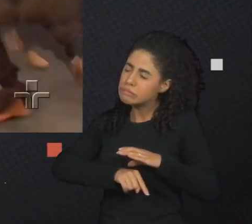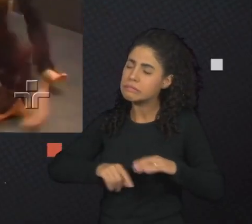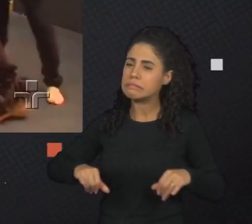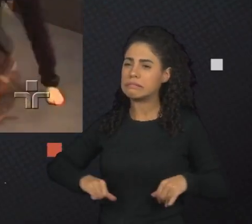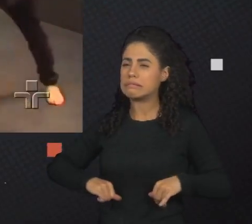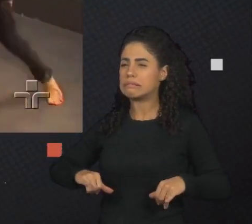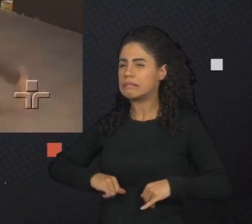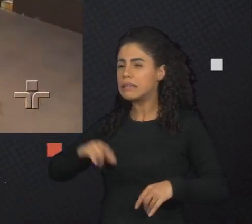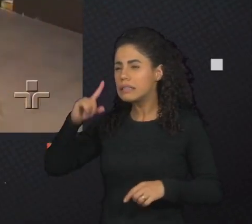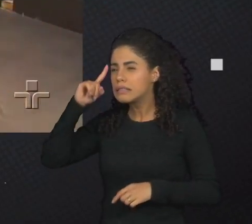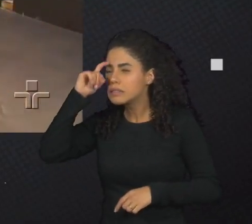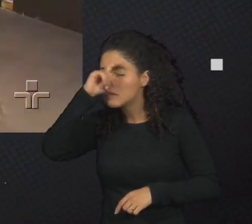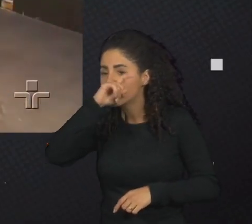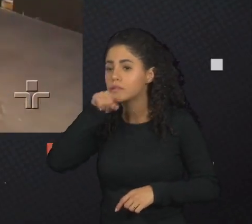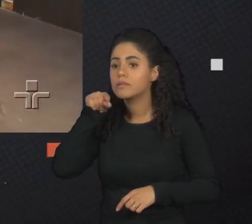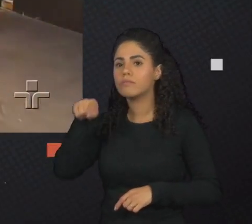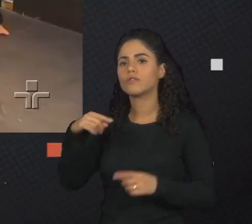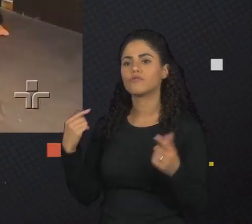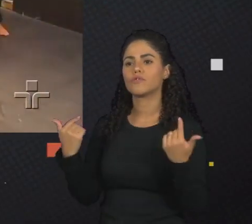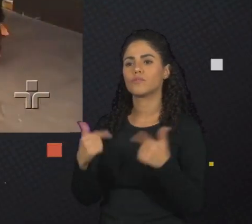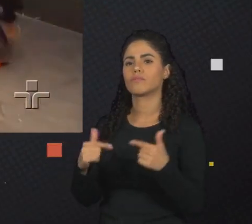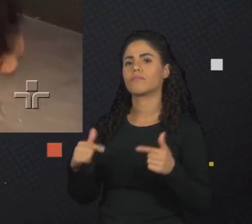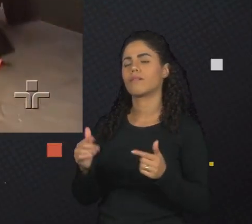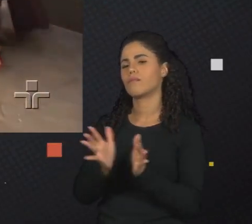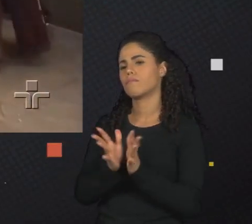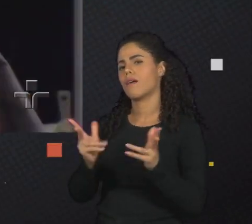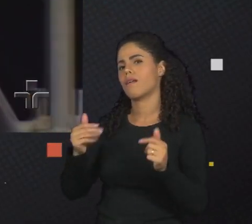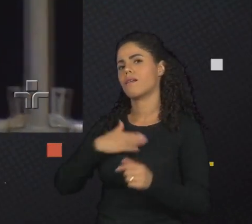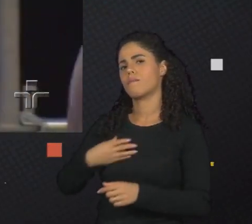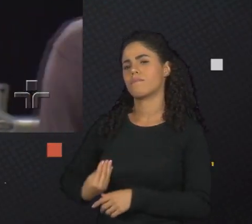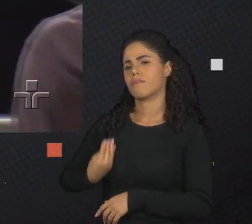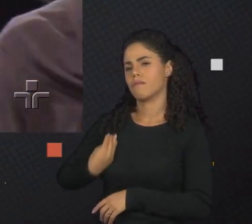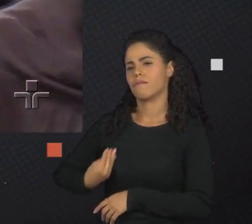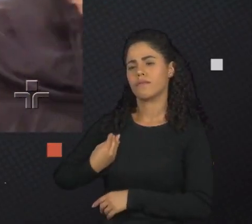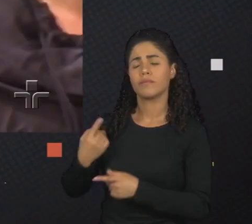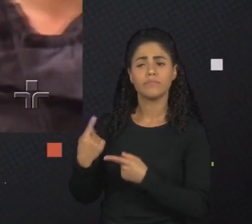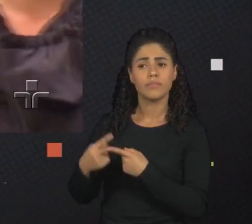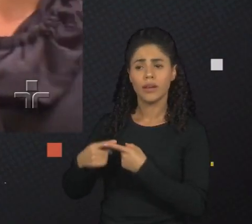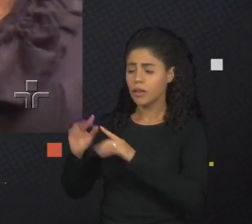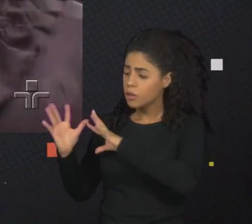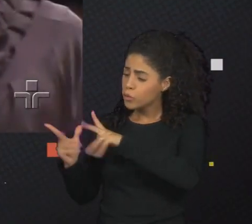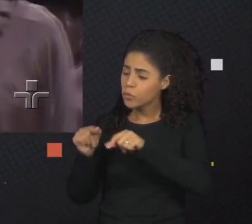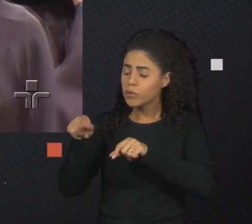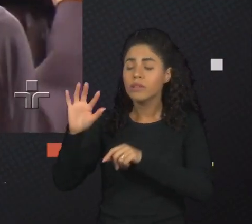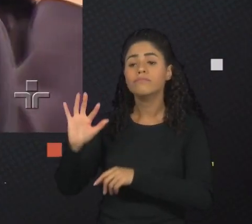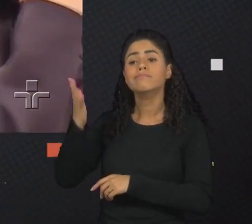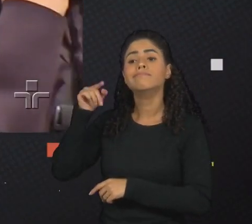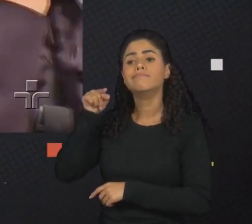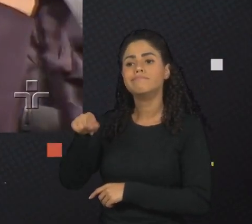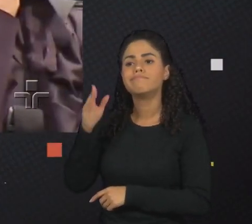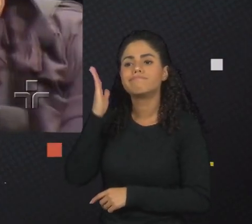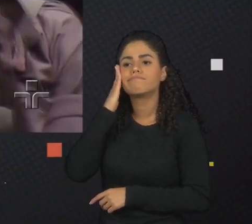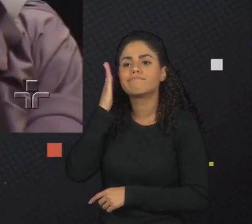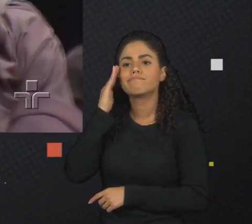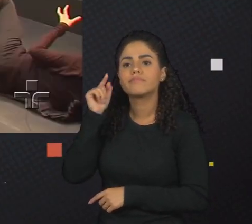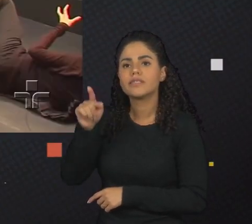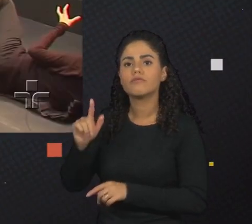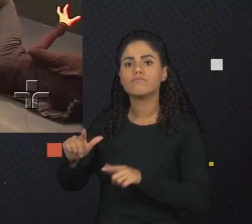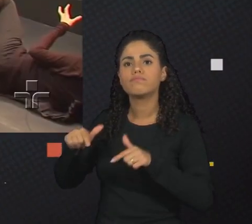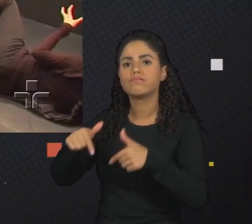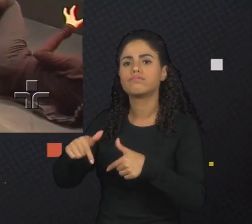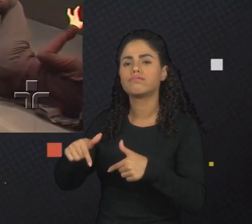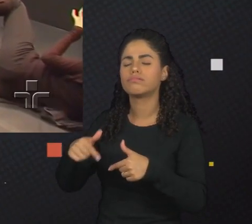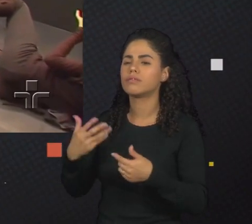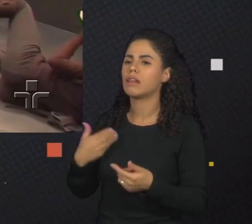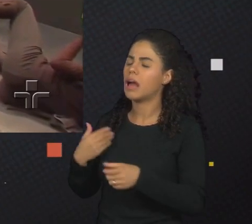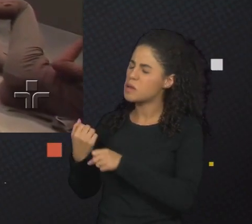doloroso. E foi o trabalho da minha vida, assim. Foi como se quase tudo isso que eu fiz ao longo